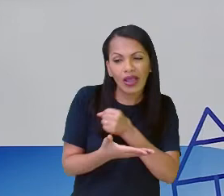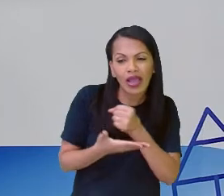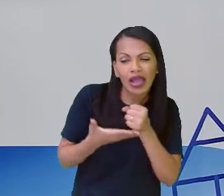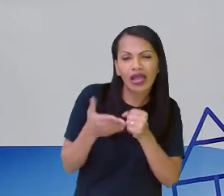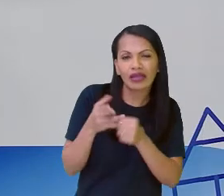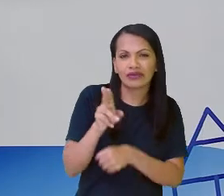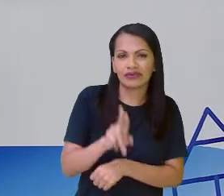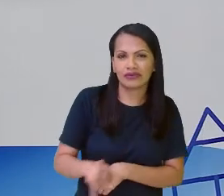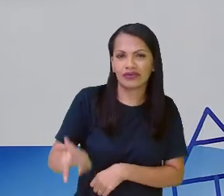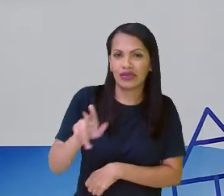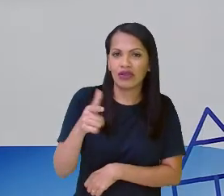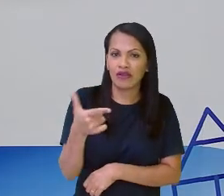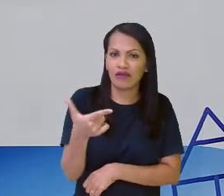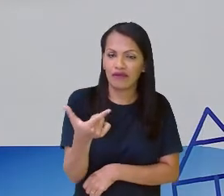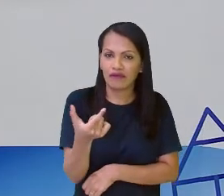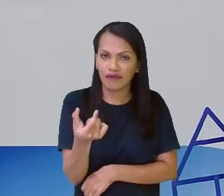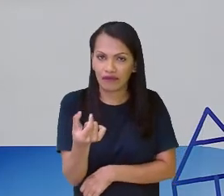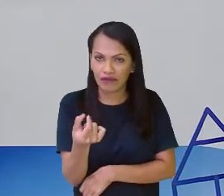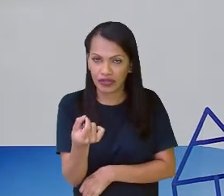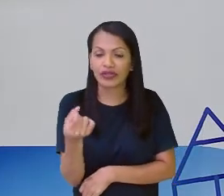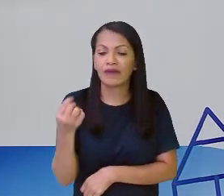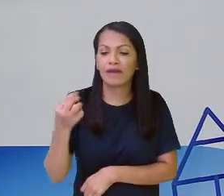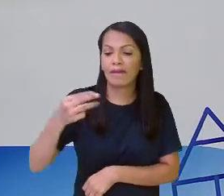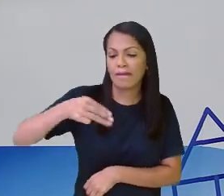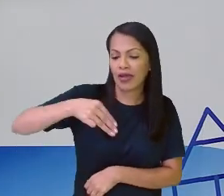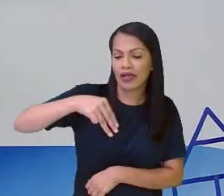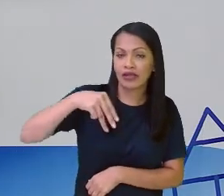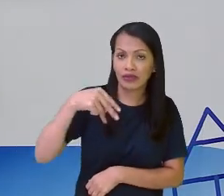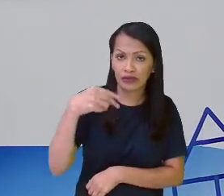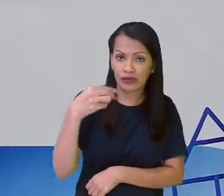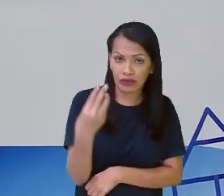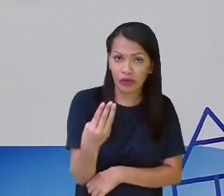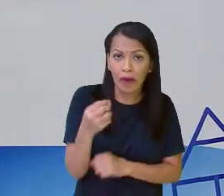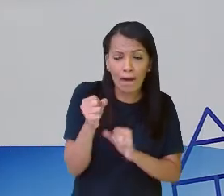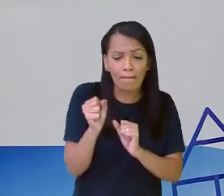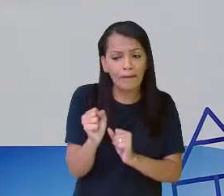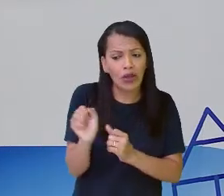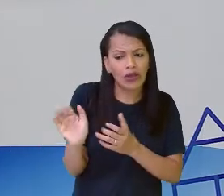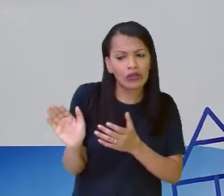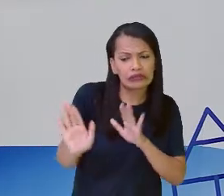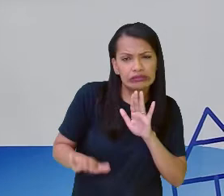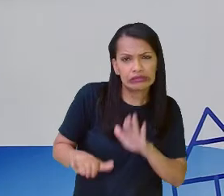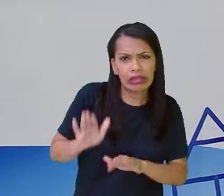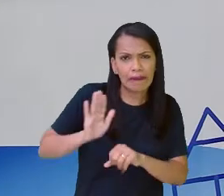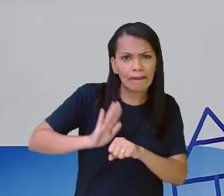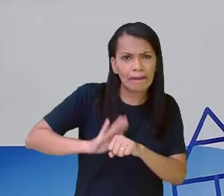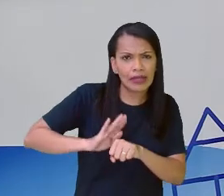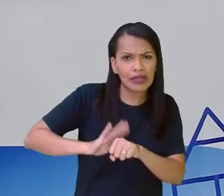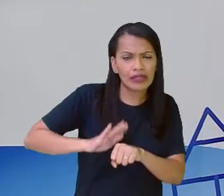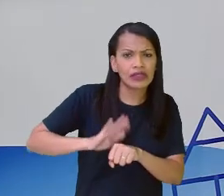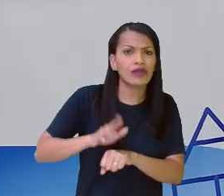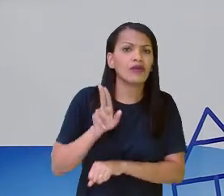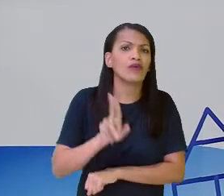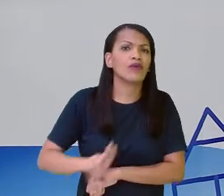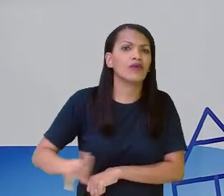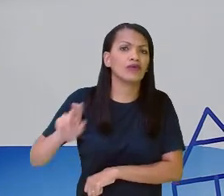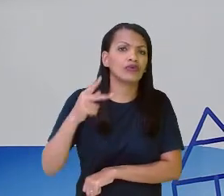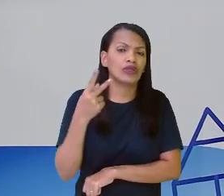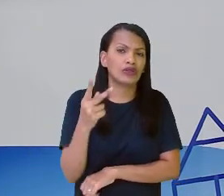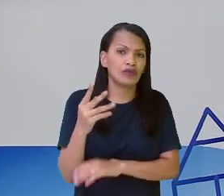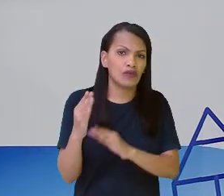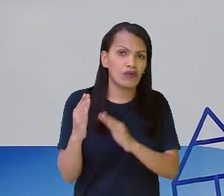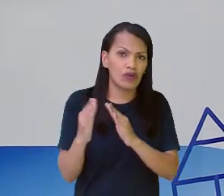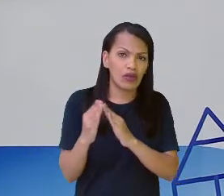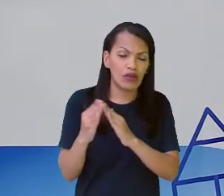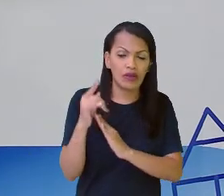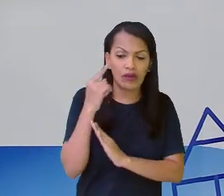20 metros cúbicos. Pode variar, lógico, para mais ou para menos, dependendo do consumo na sua casa. Mas na conta, vê